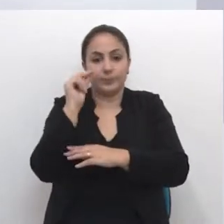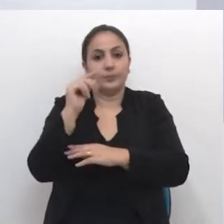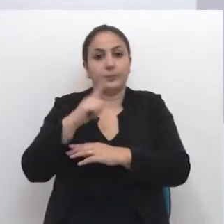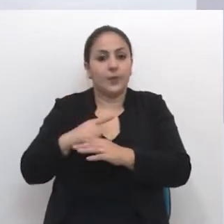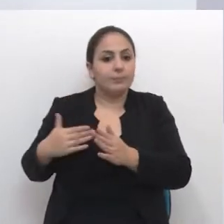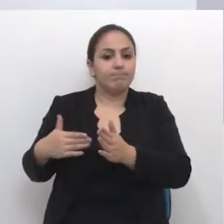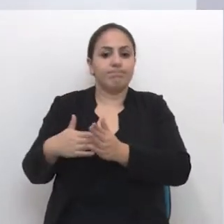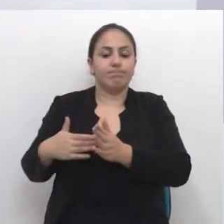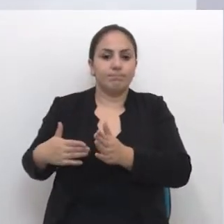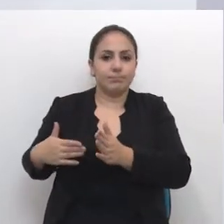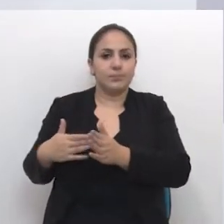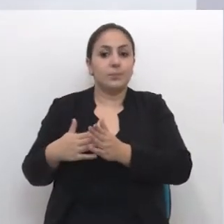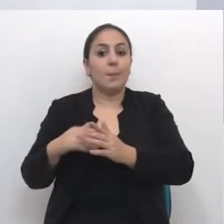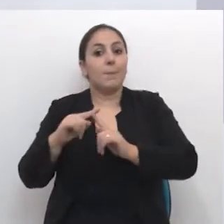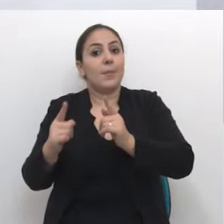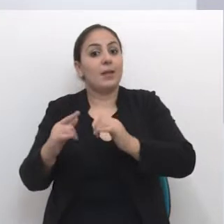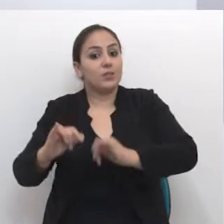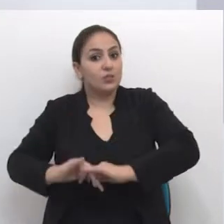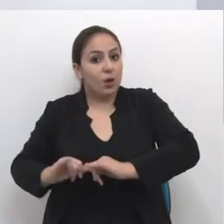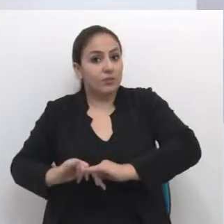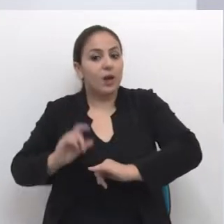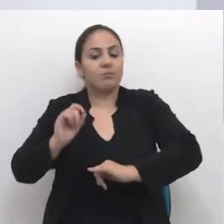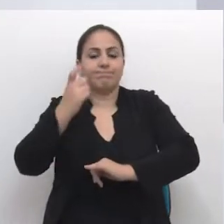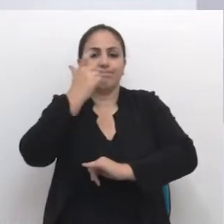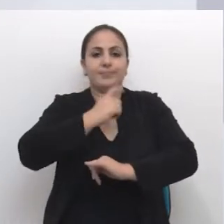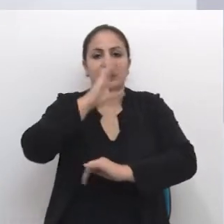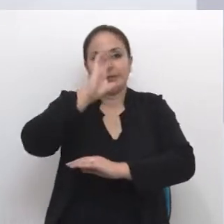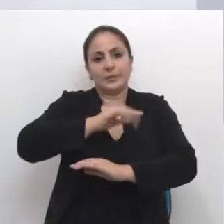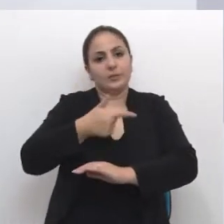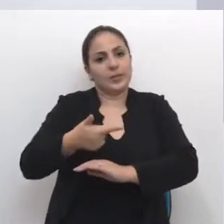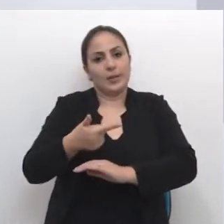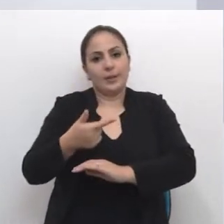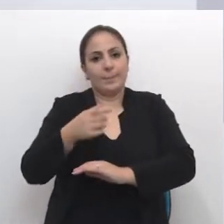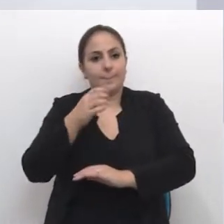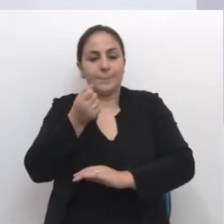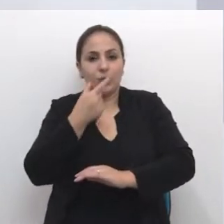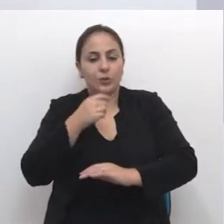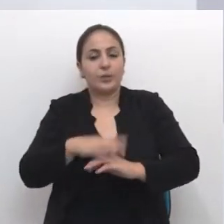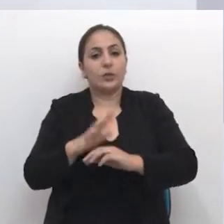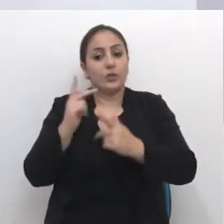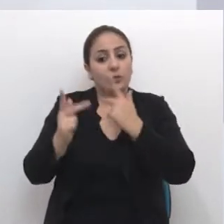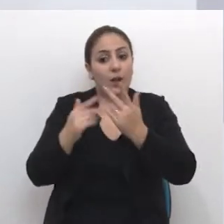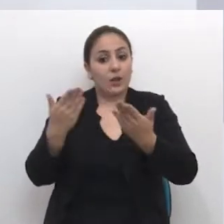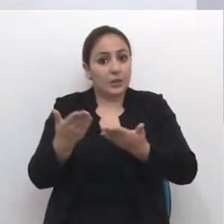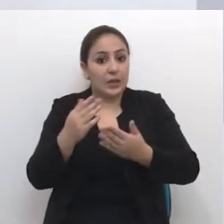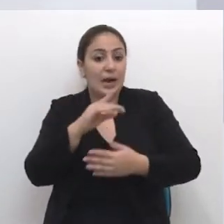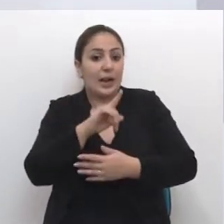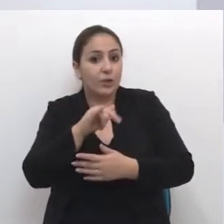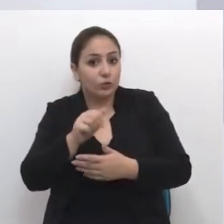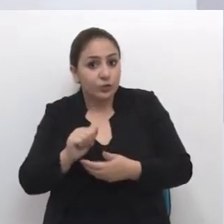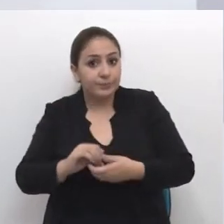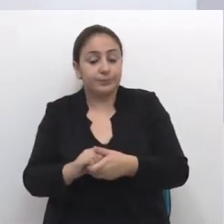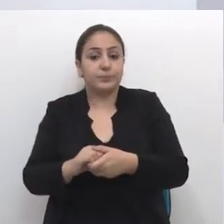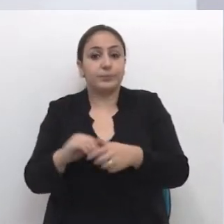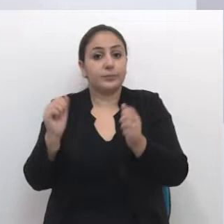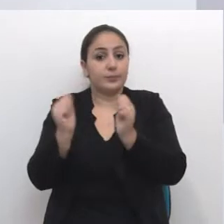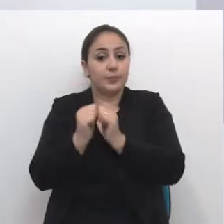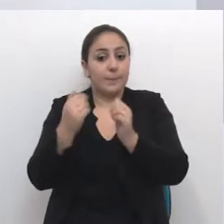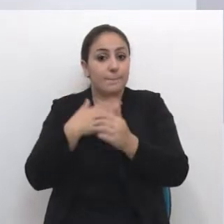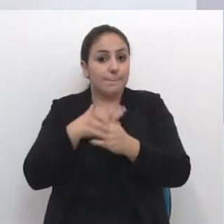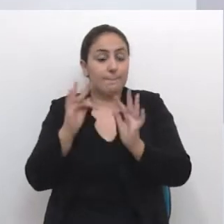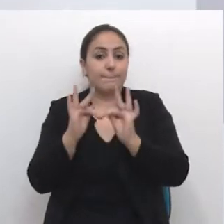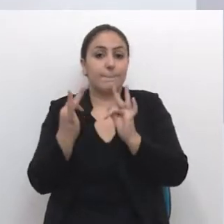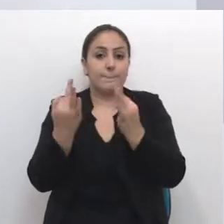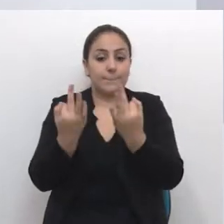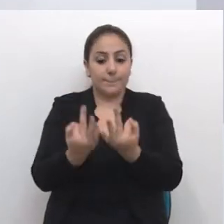no impasse, mas quem sofre é o cidadão que não tem o medicamento. Relato aqui, Cláudia, que junto à minha